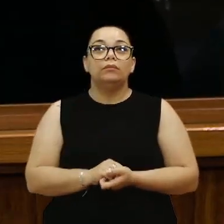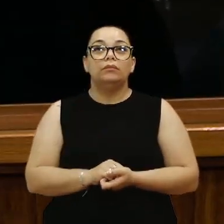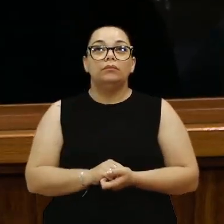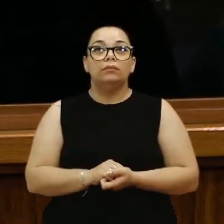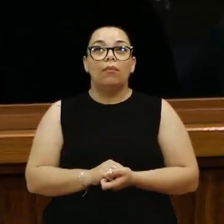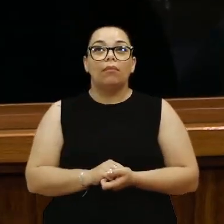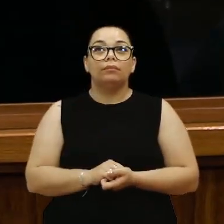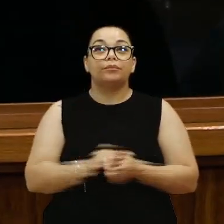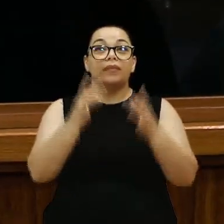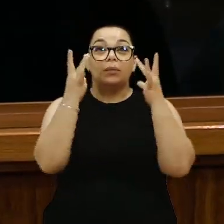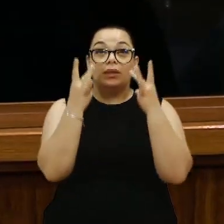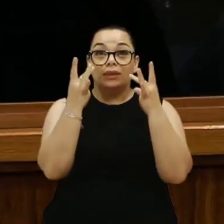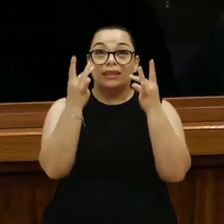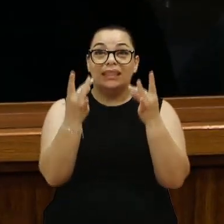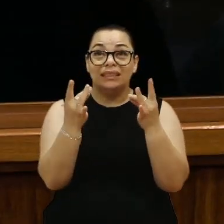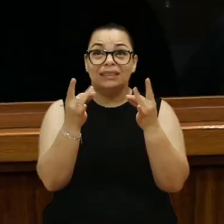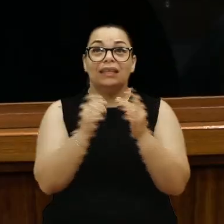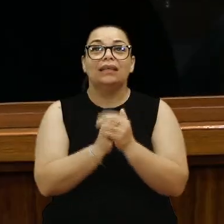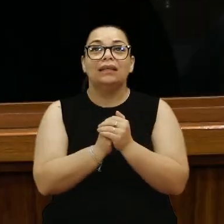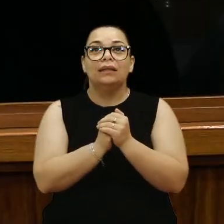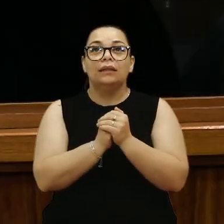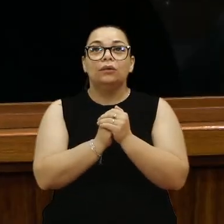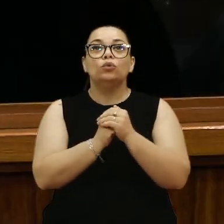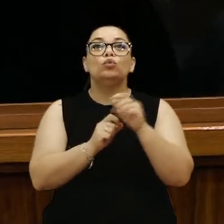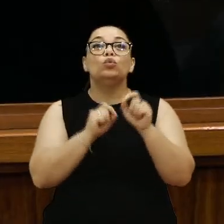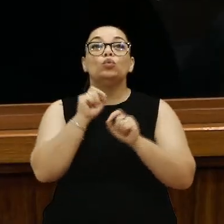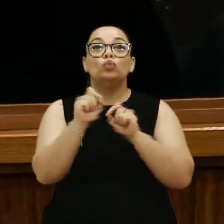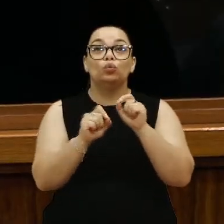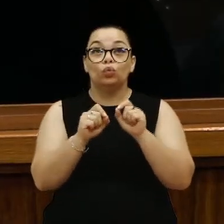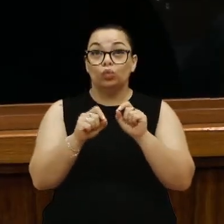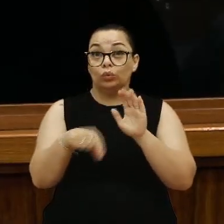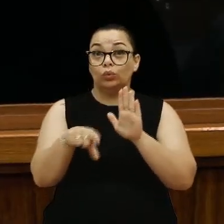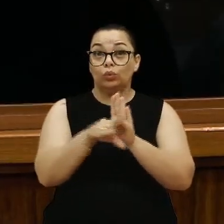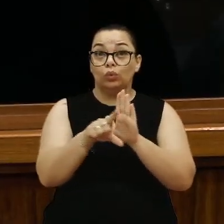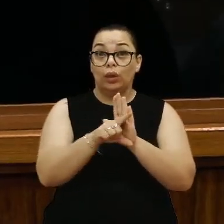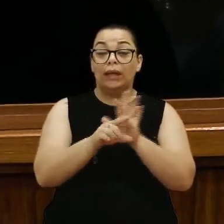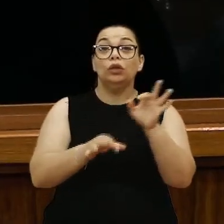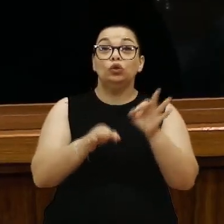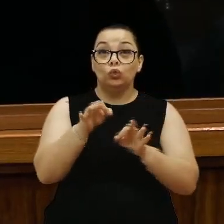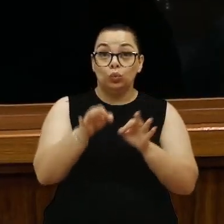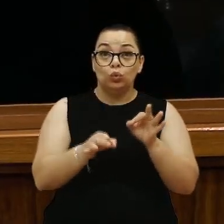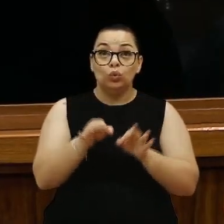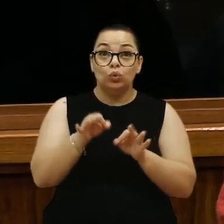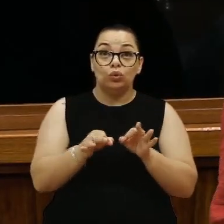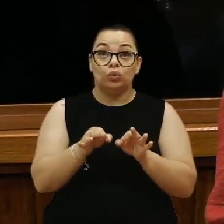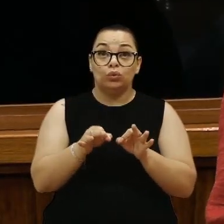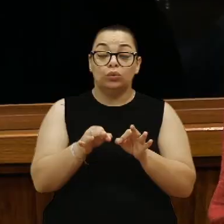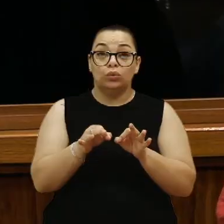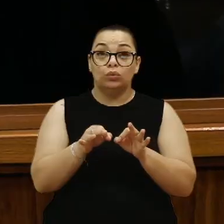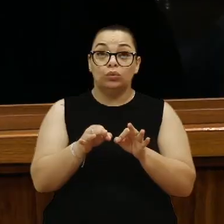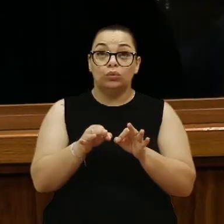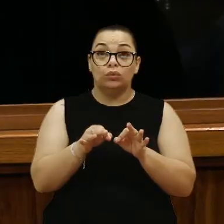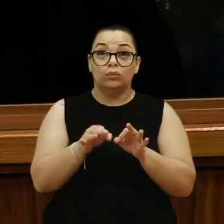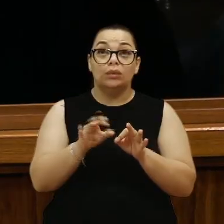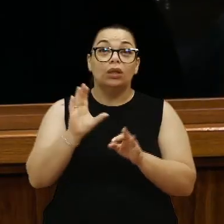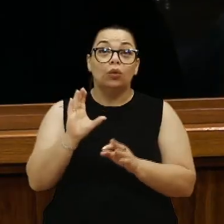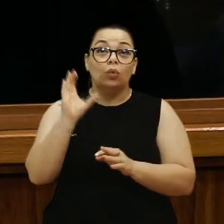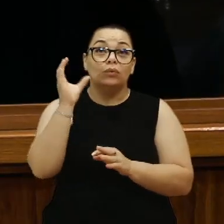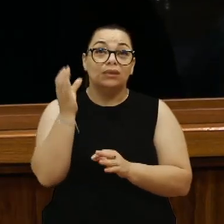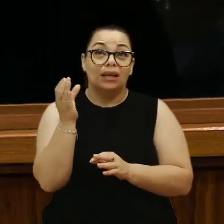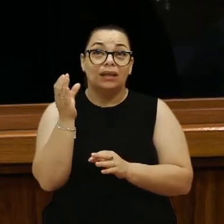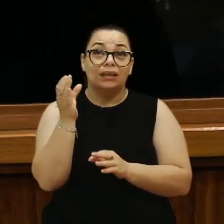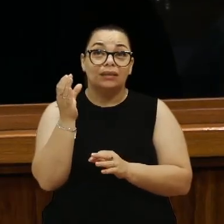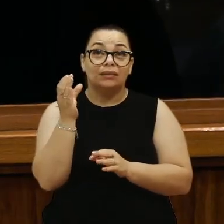eu queria chamar uma atenção, que é a questão legal, jurídica. Para que houvesse